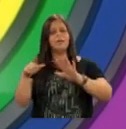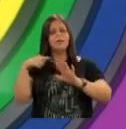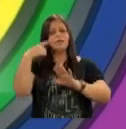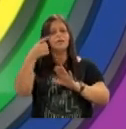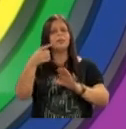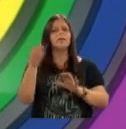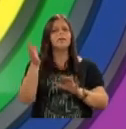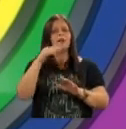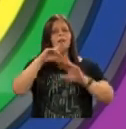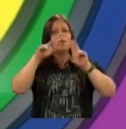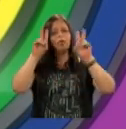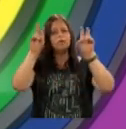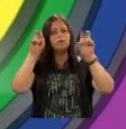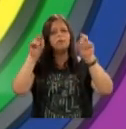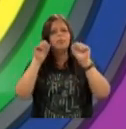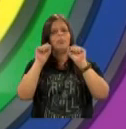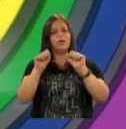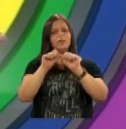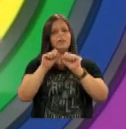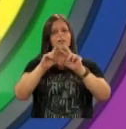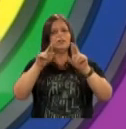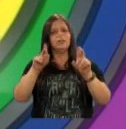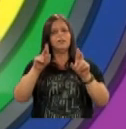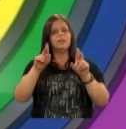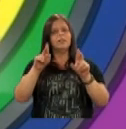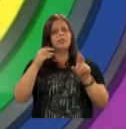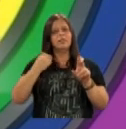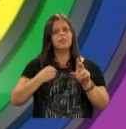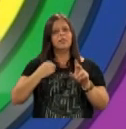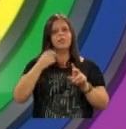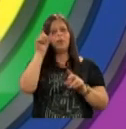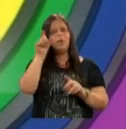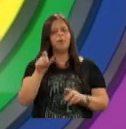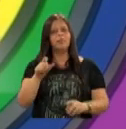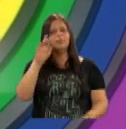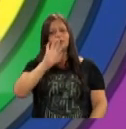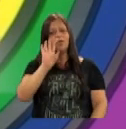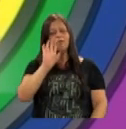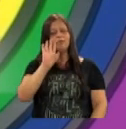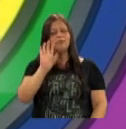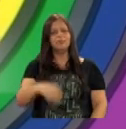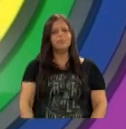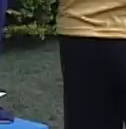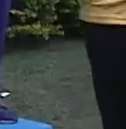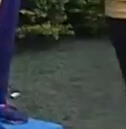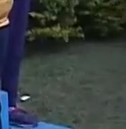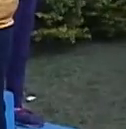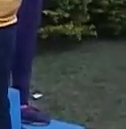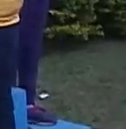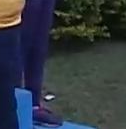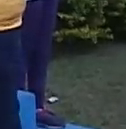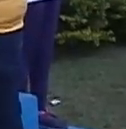até a semana que vem quando a gente traz um outro assunto que pode fazer a diferença na vida de alguém